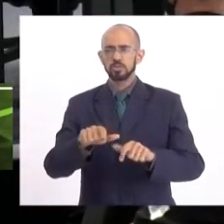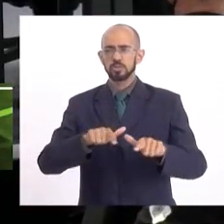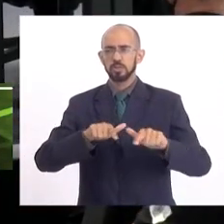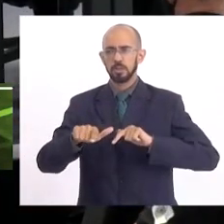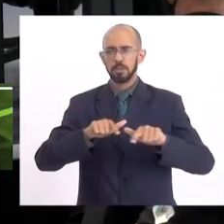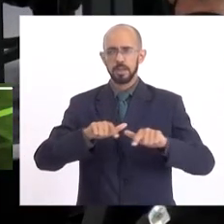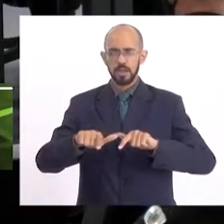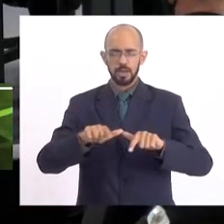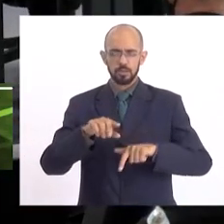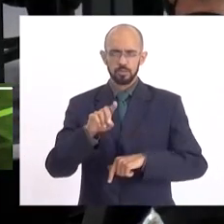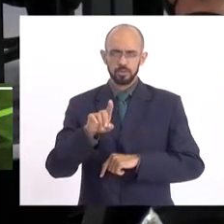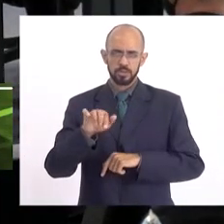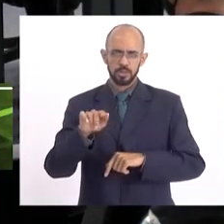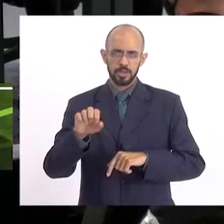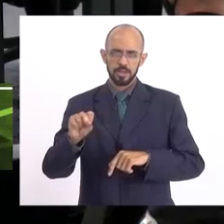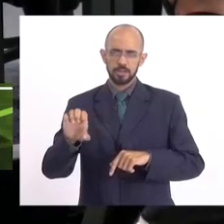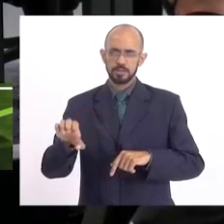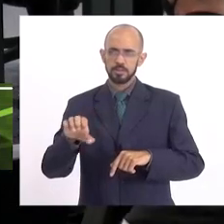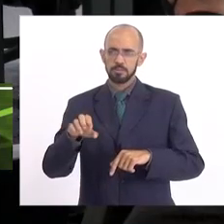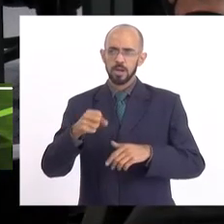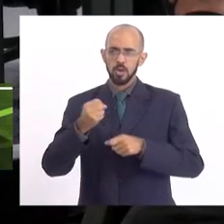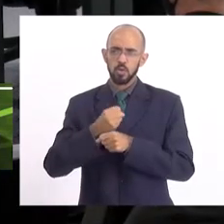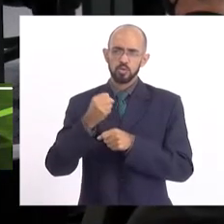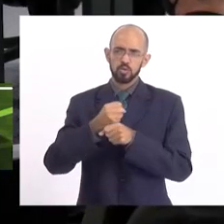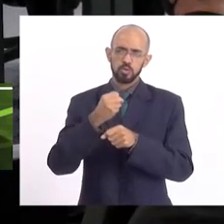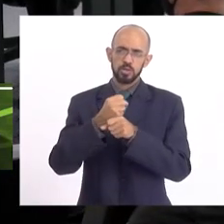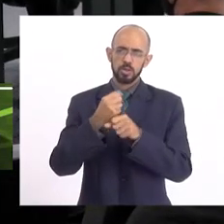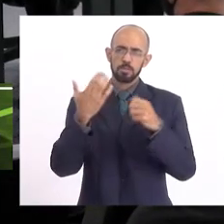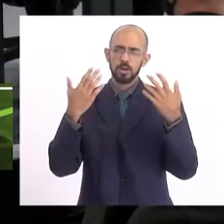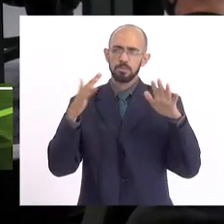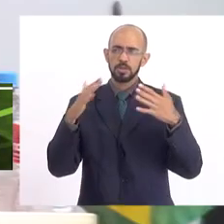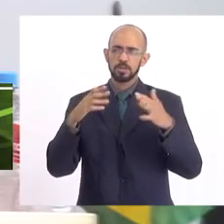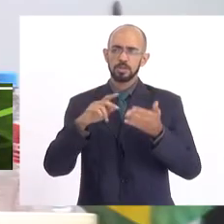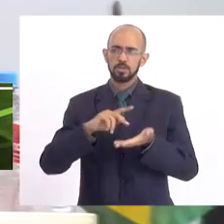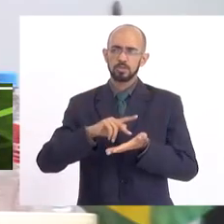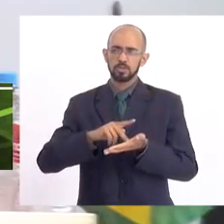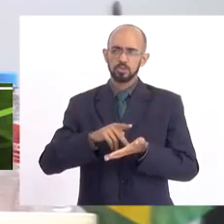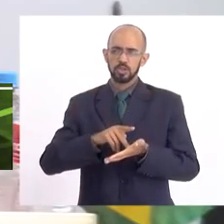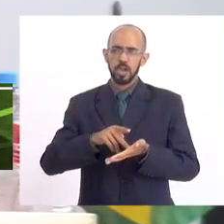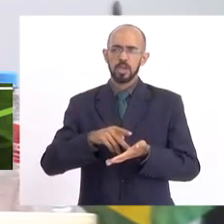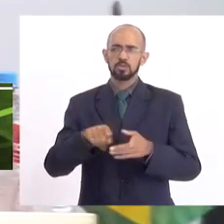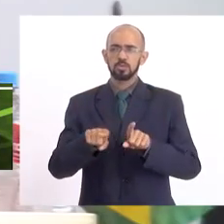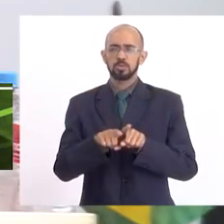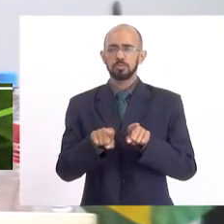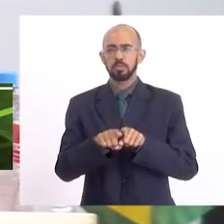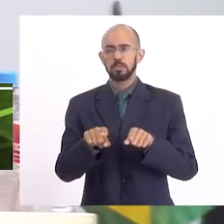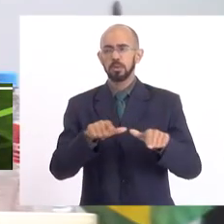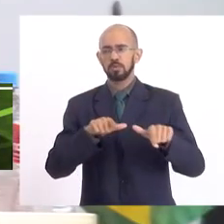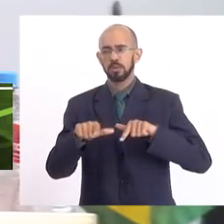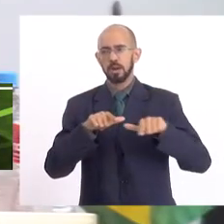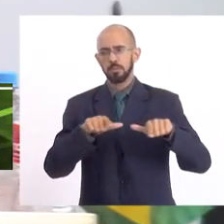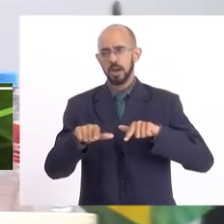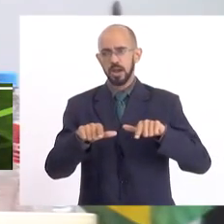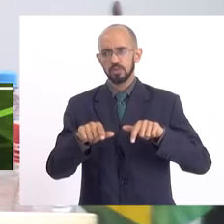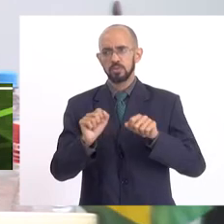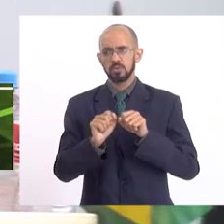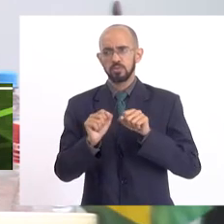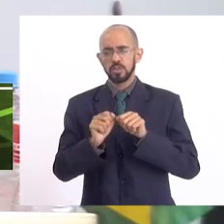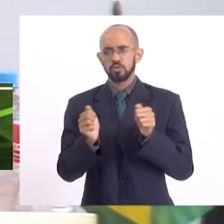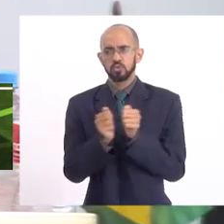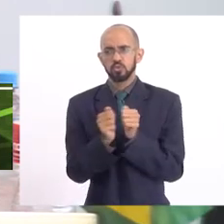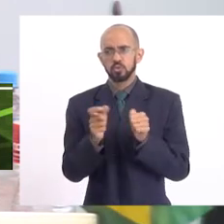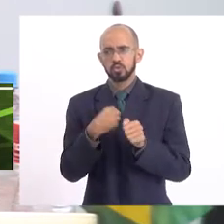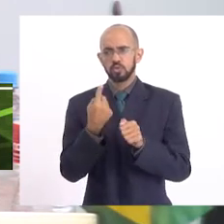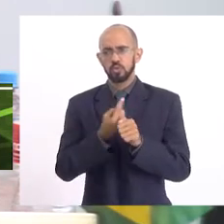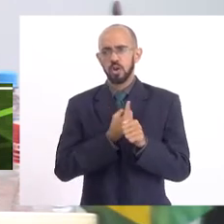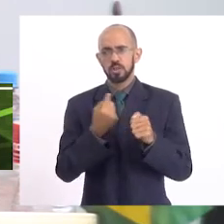no Degas para construir esse novo Degas, parabenizar todo o sindicato pelo trabalho, pelo empenho que faz conosco aqui sempre,